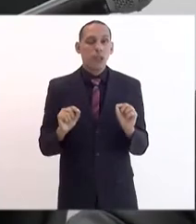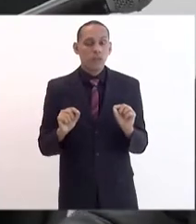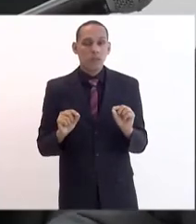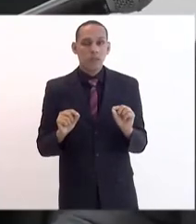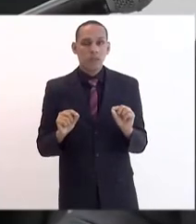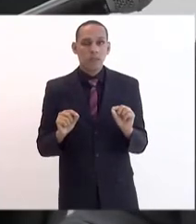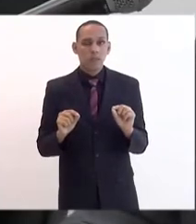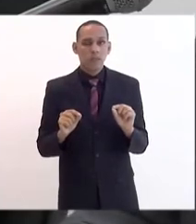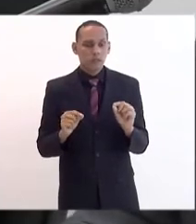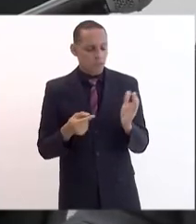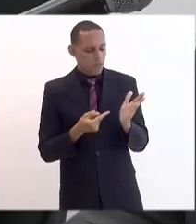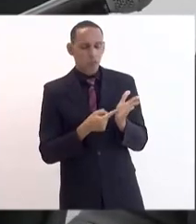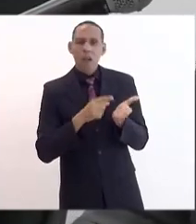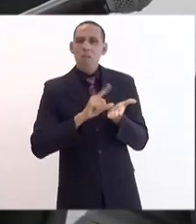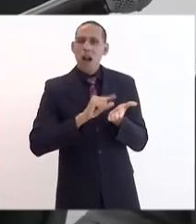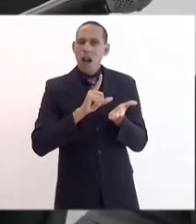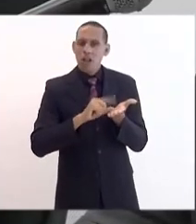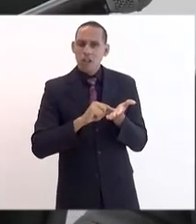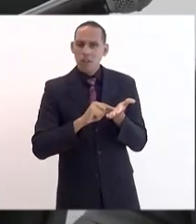com